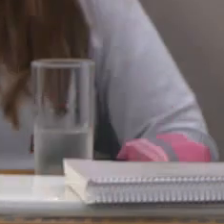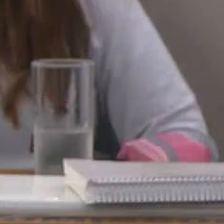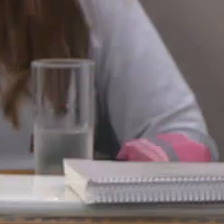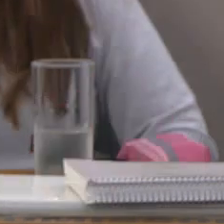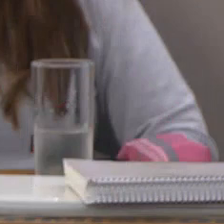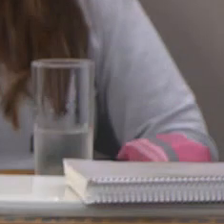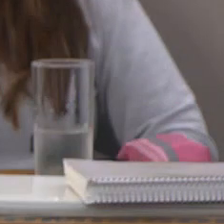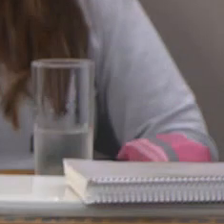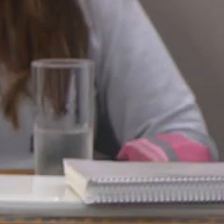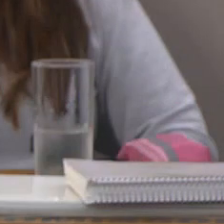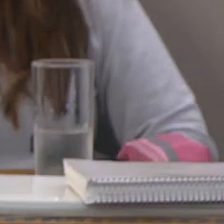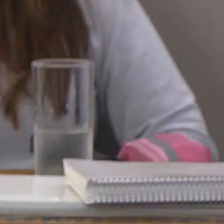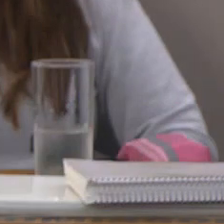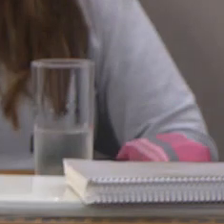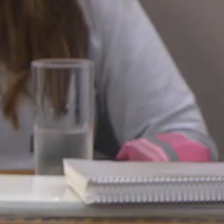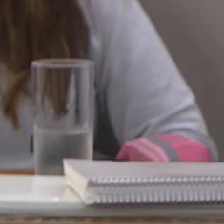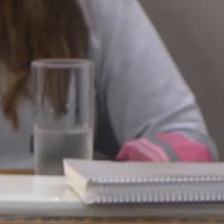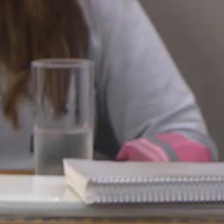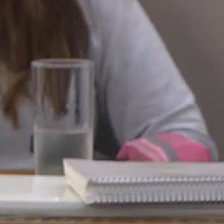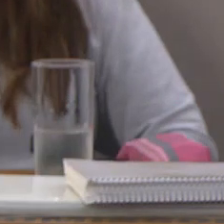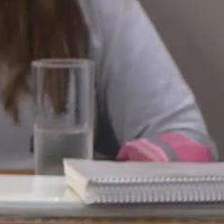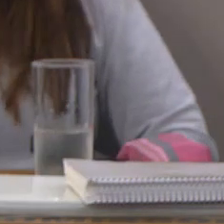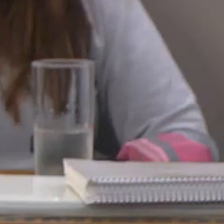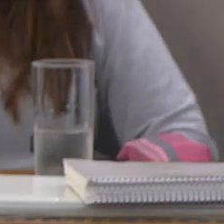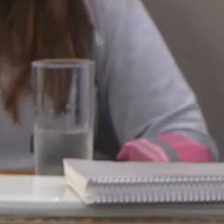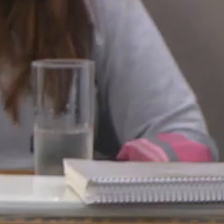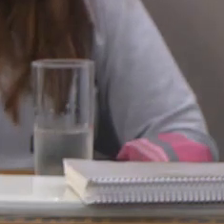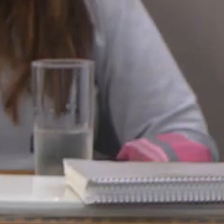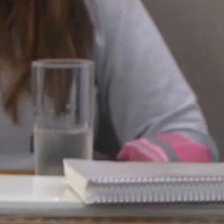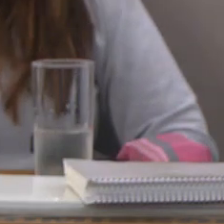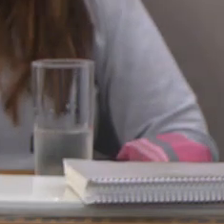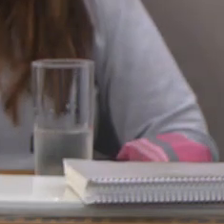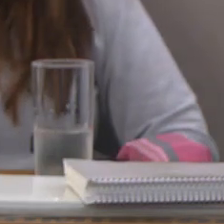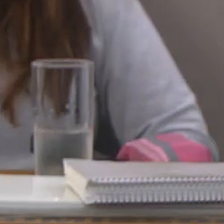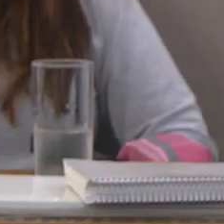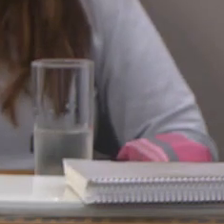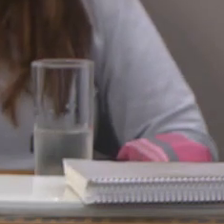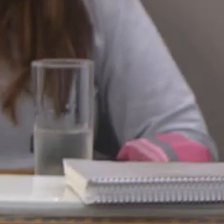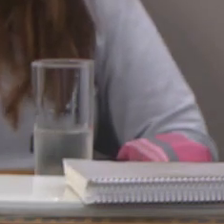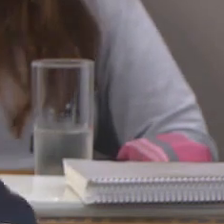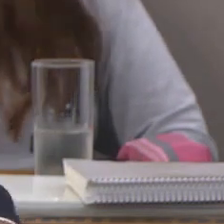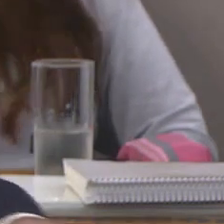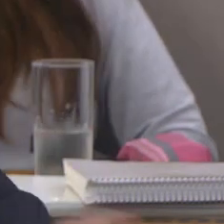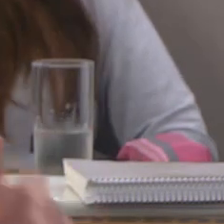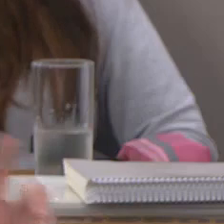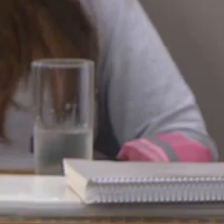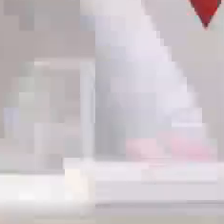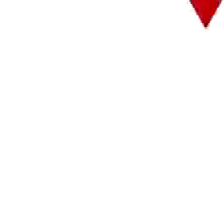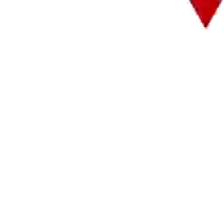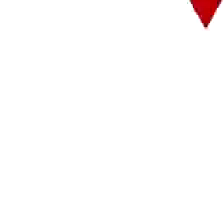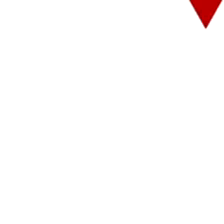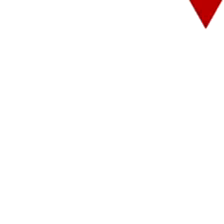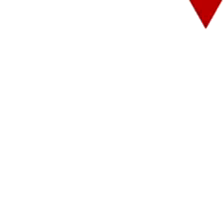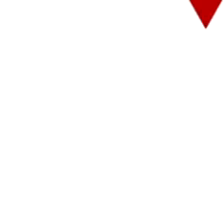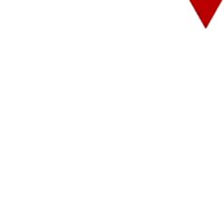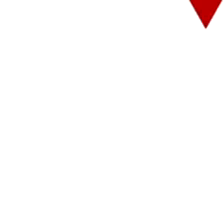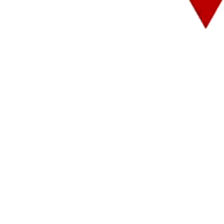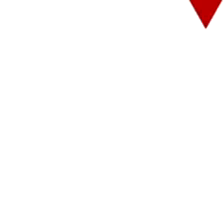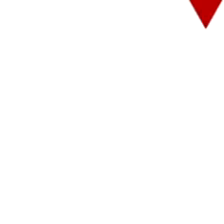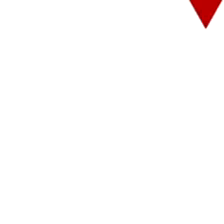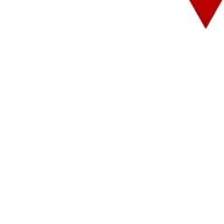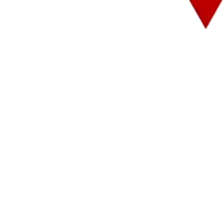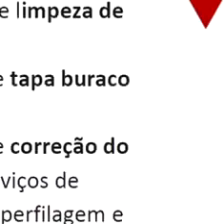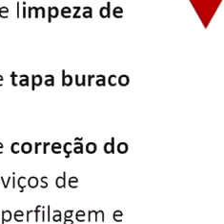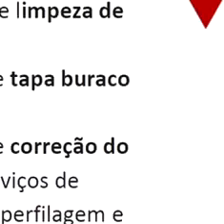colorido nas próximas vezes que eu retornar aqui essa casa é os vermelhinhos o que cada vermelha é um dos três